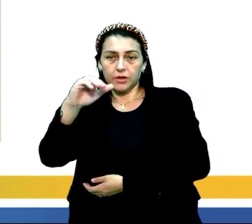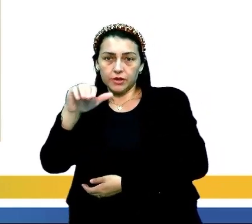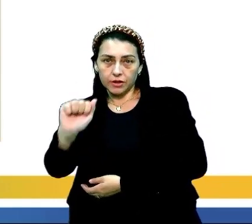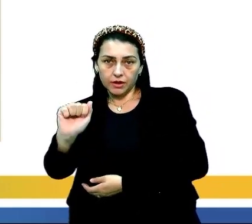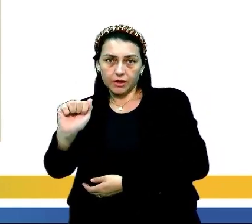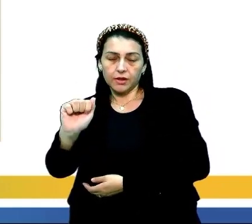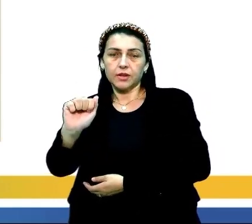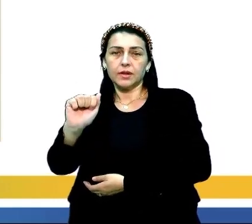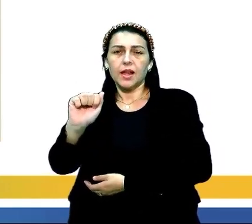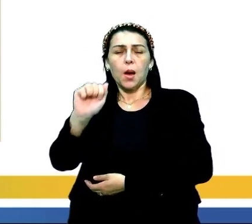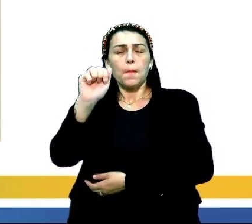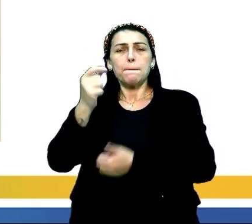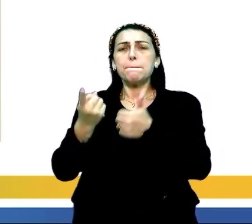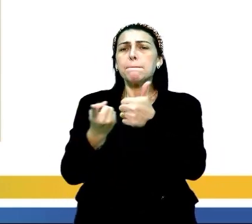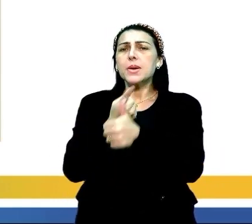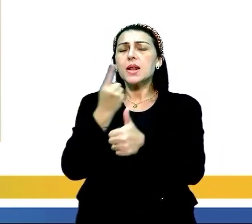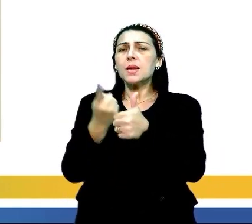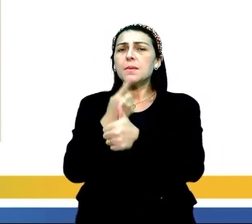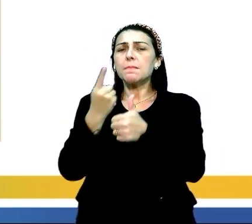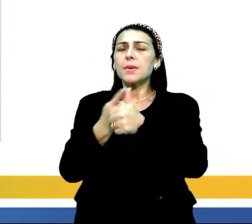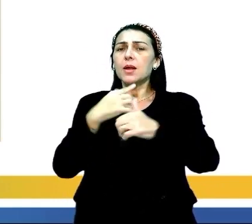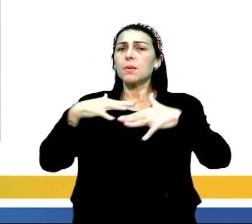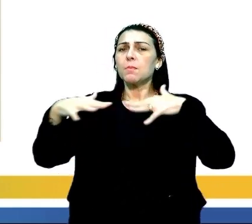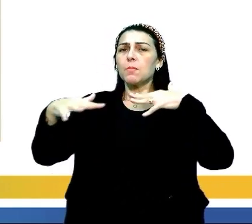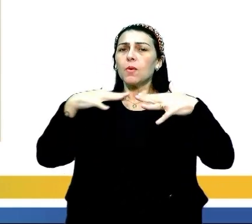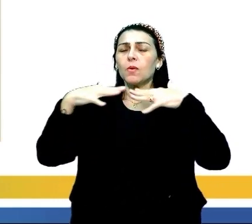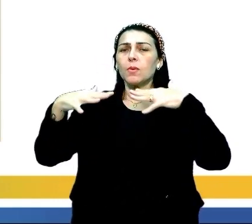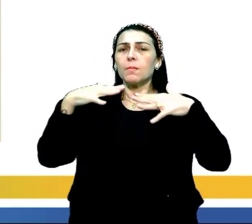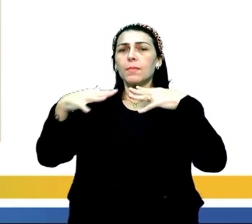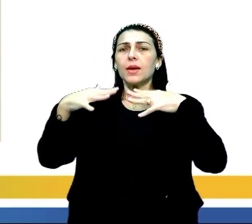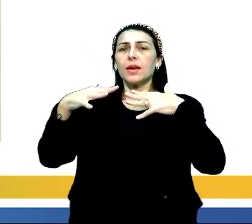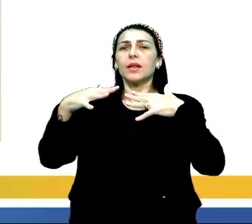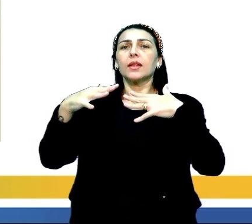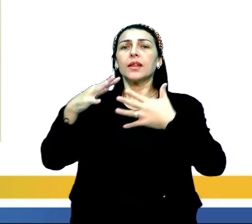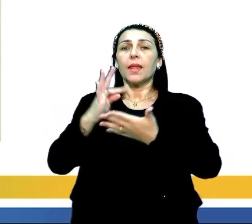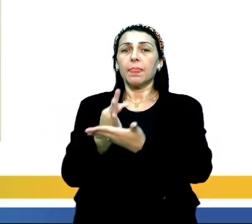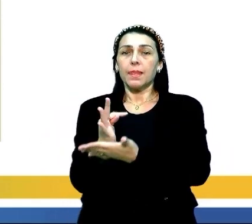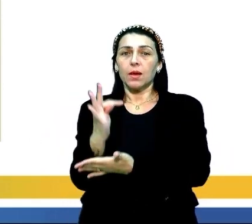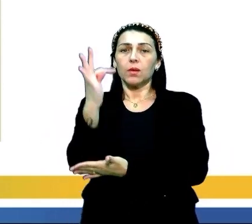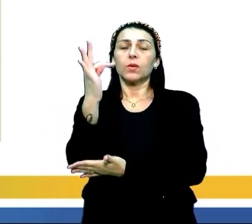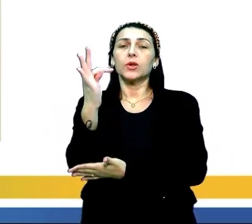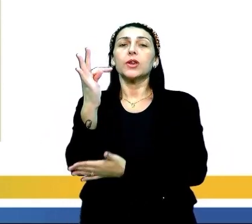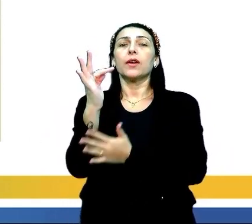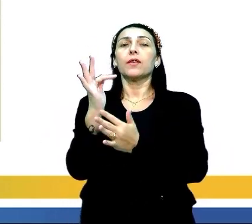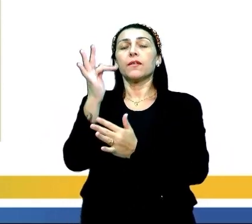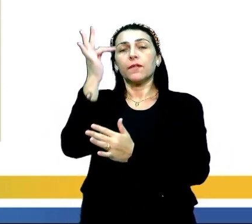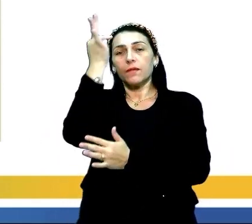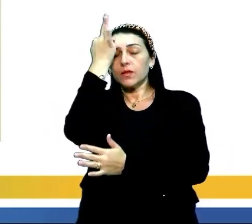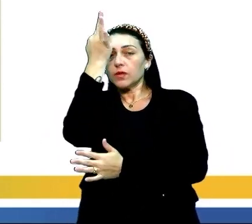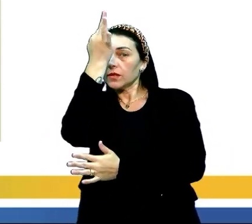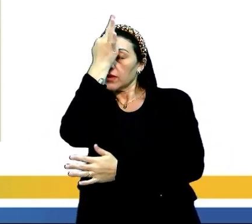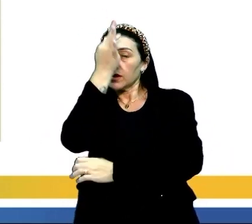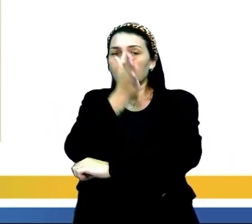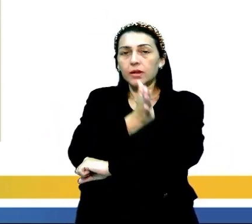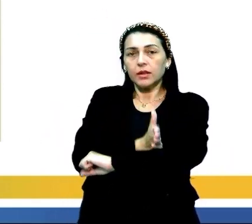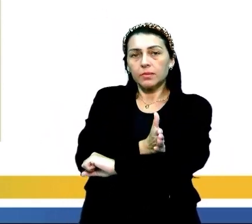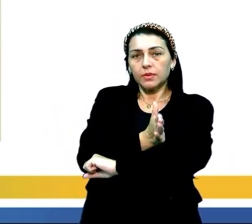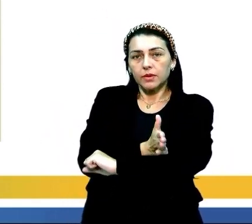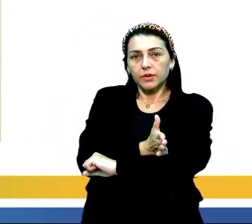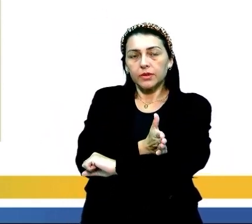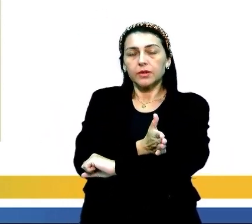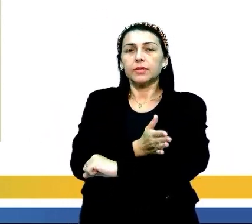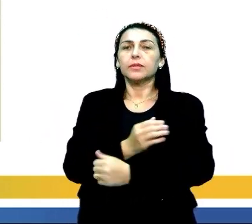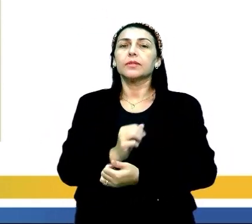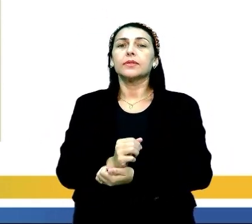patrística é o primeiro movimento teológico e filosófico da Idade Média.